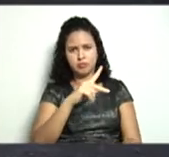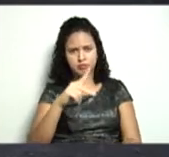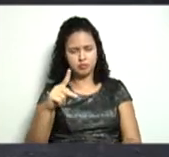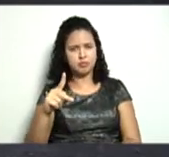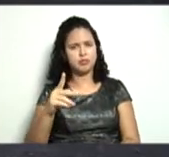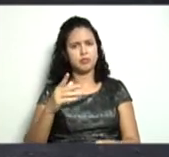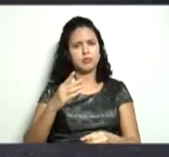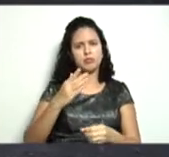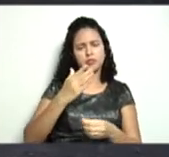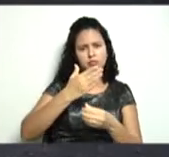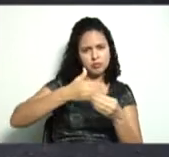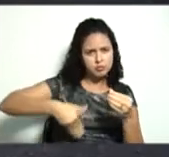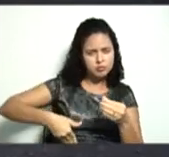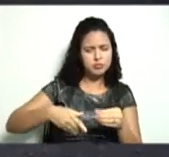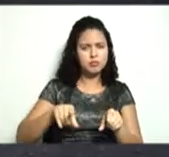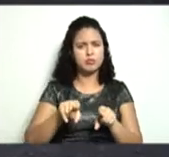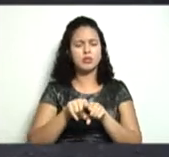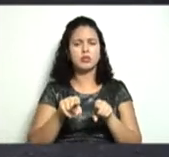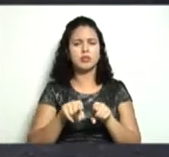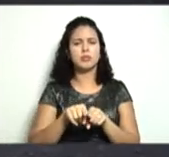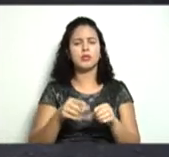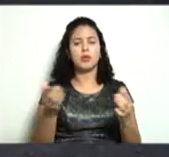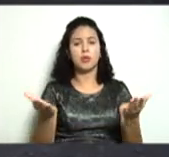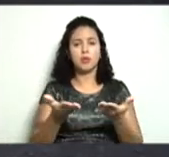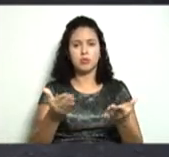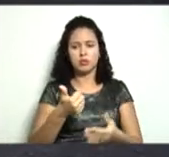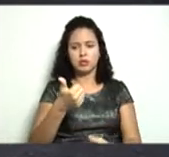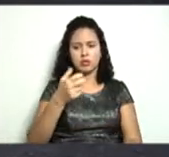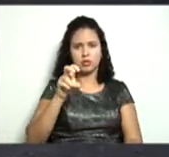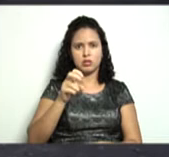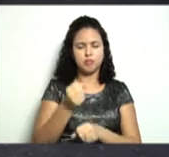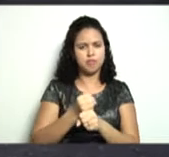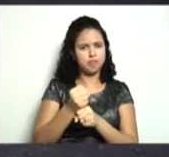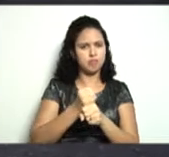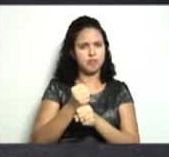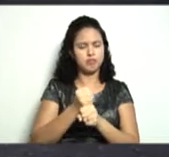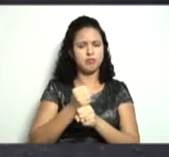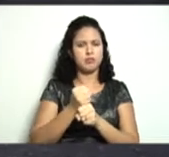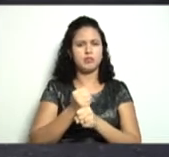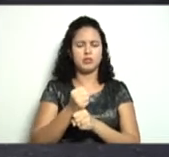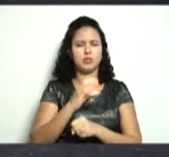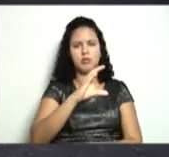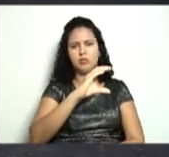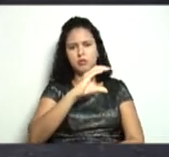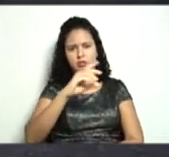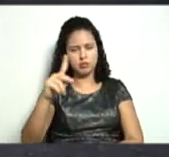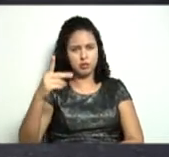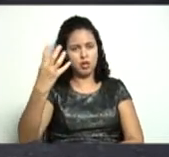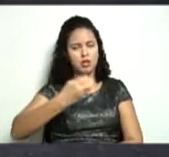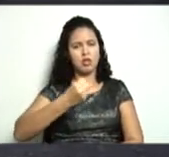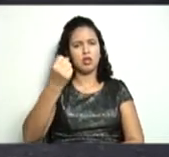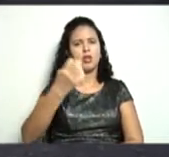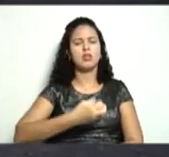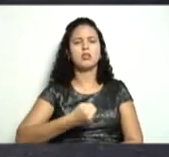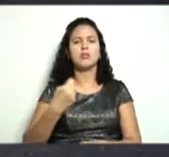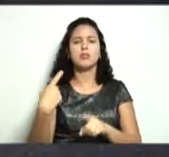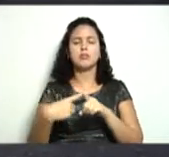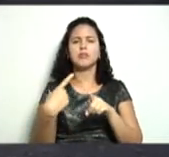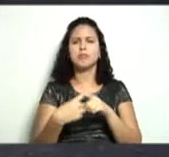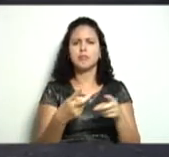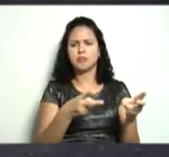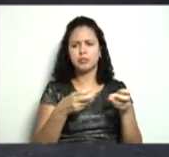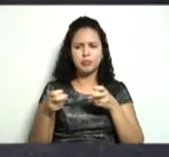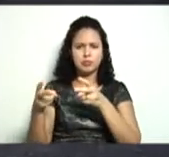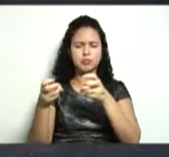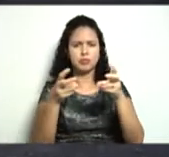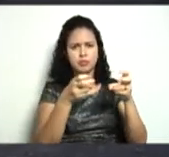crédito e aí atualmente nos últimos 15 anos praticamente também com a cooperativa de leite, porque percebendo que